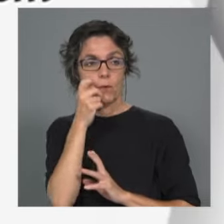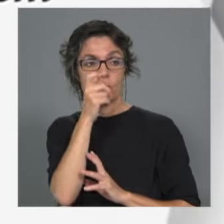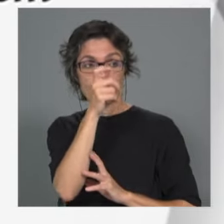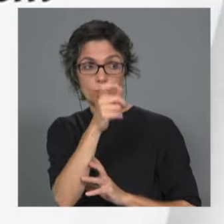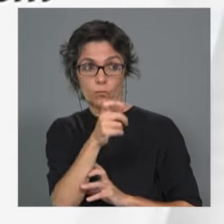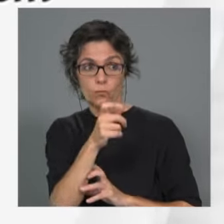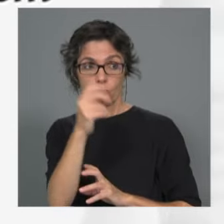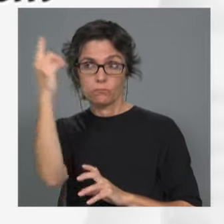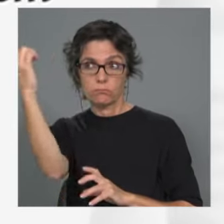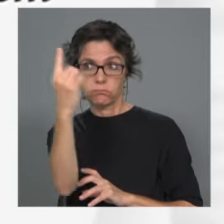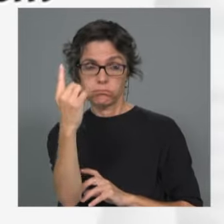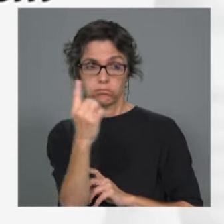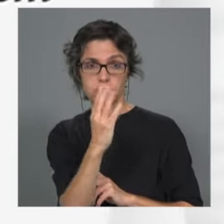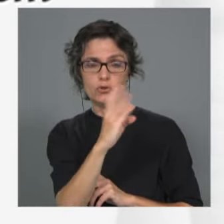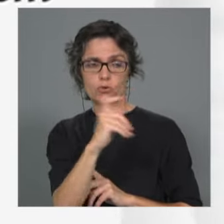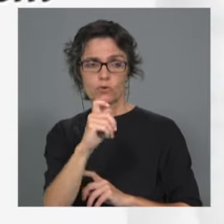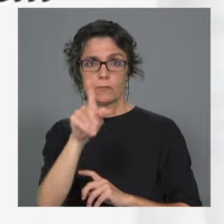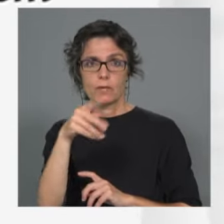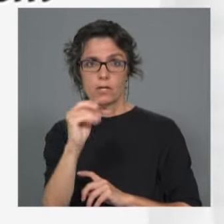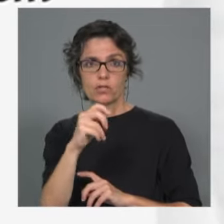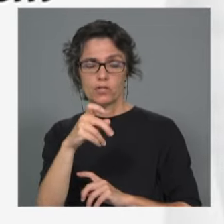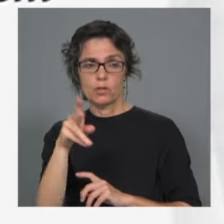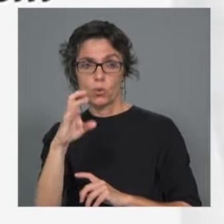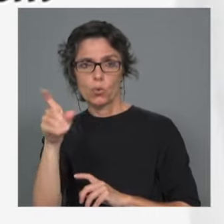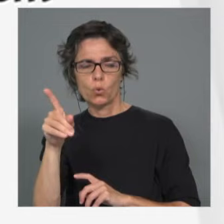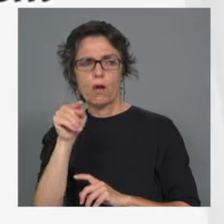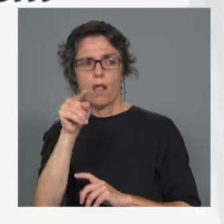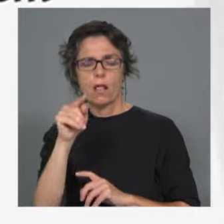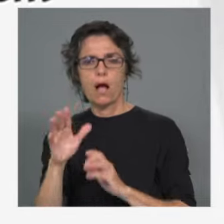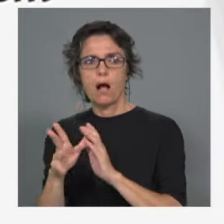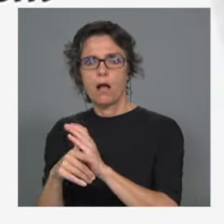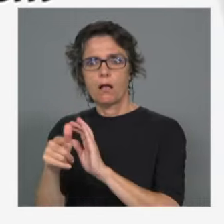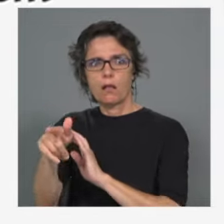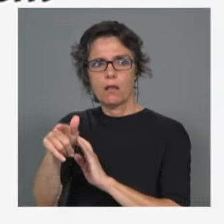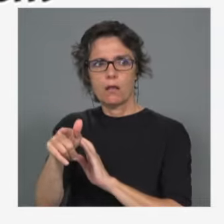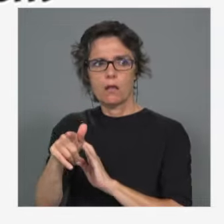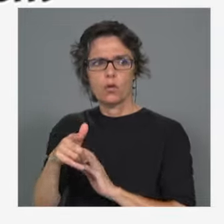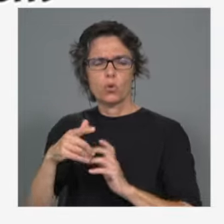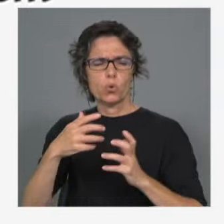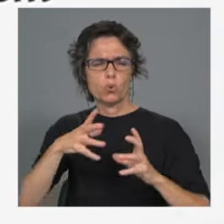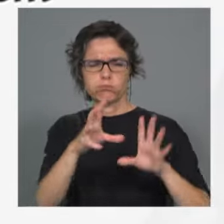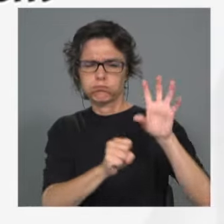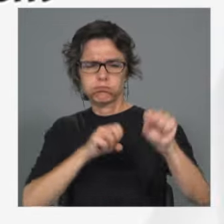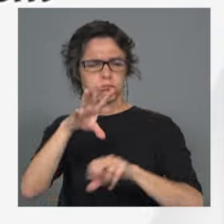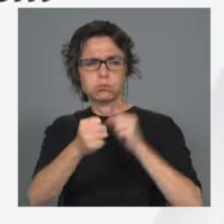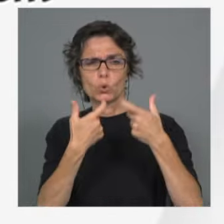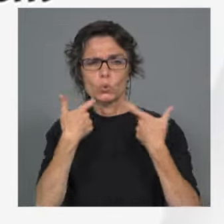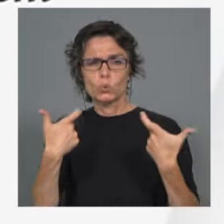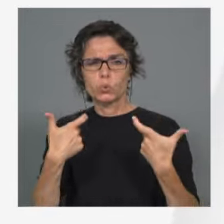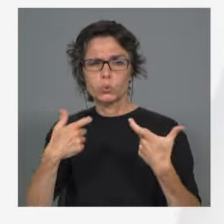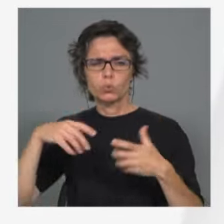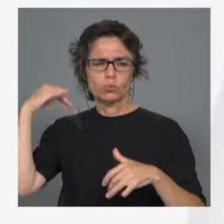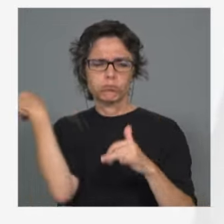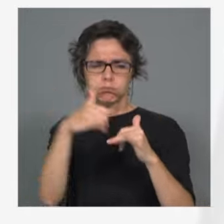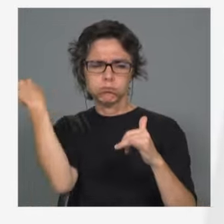de Jerusalém para Jericó e caiu nas mãos dos salteadores. Roubaram-lhe tudo o que levava,